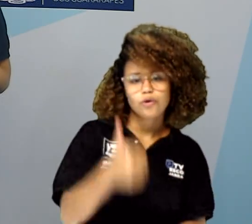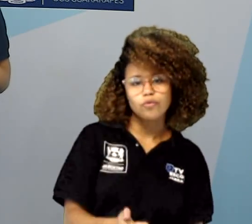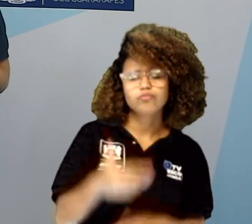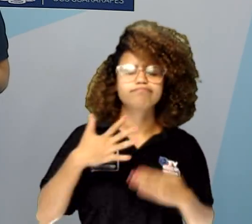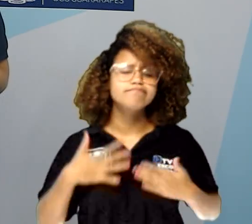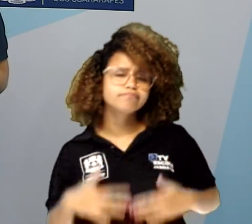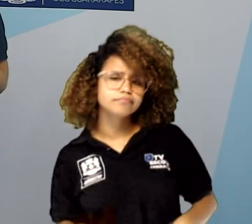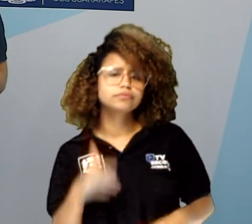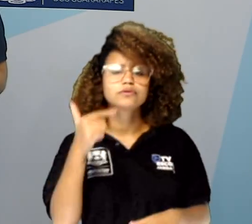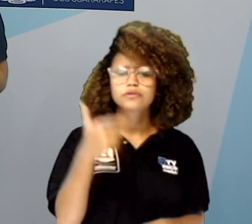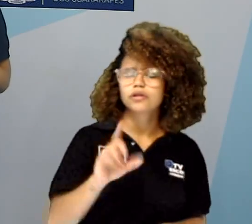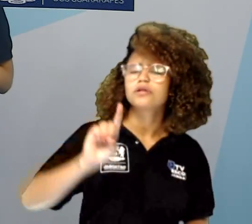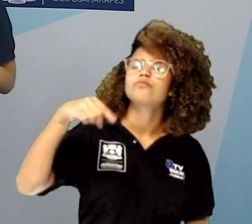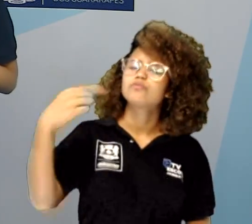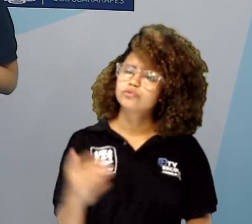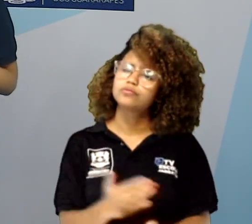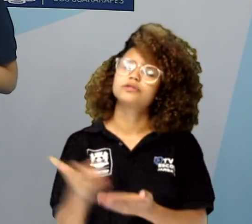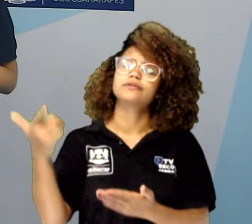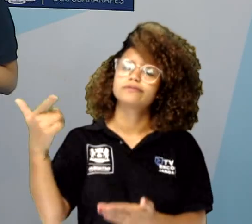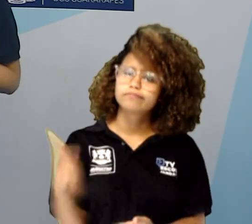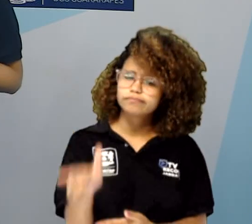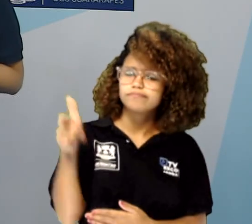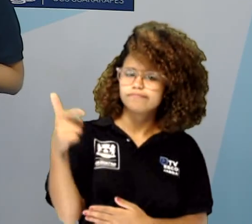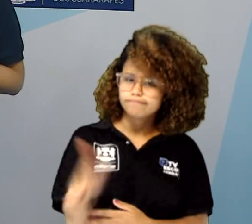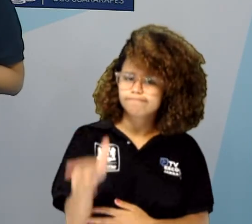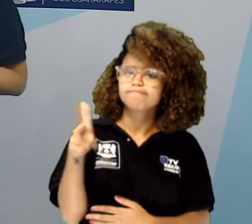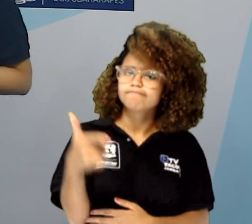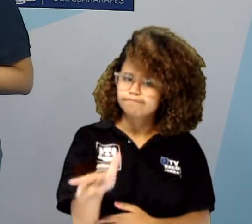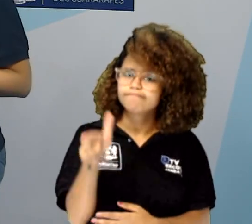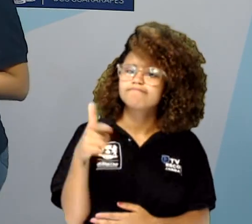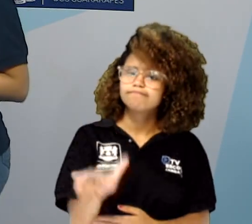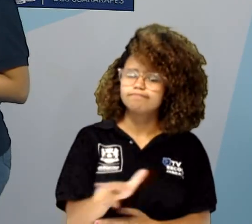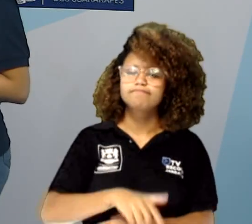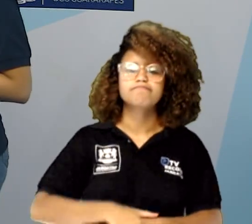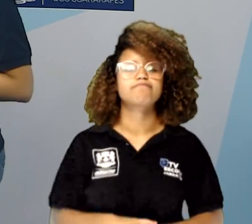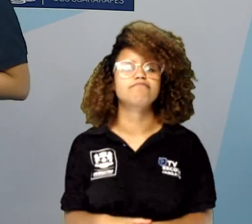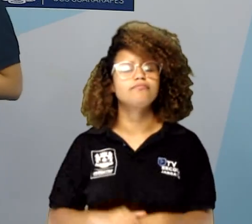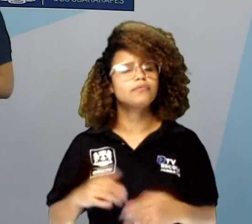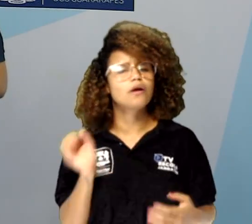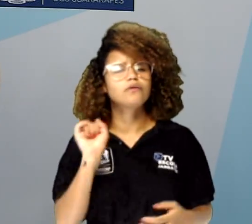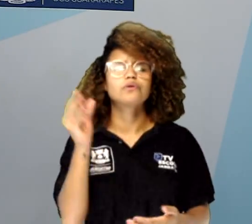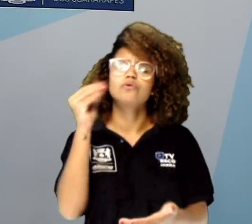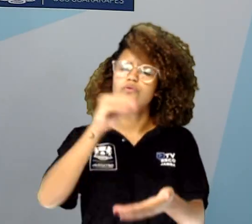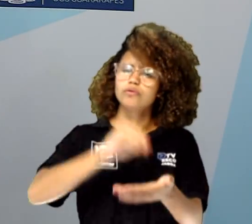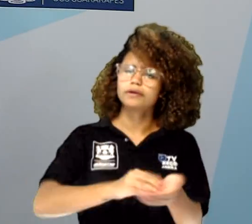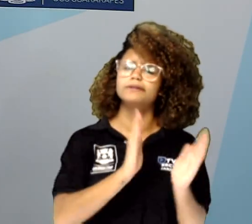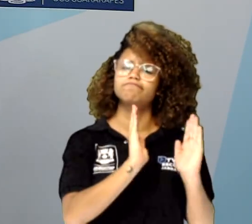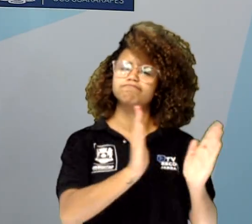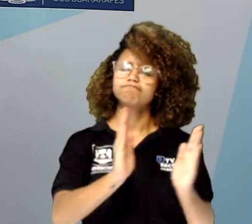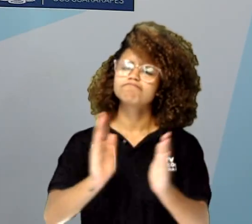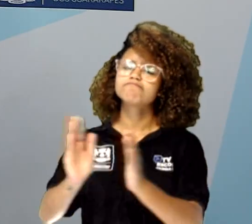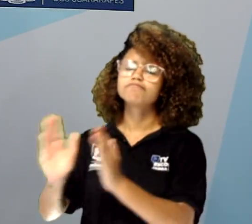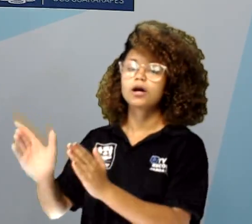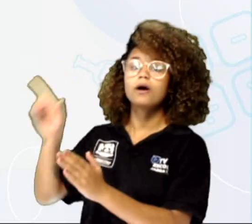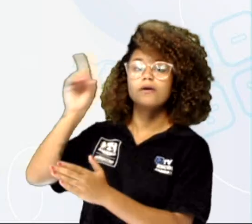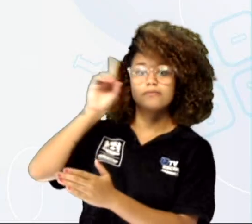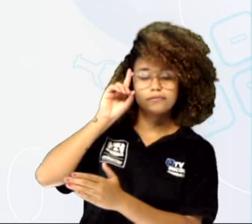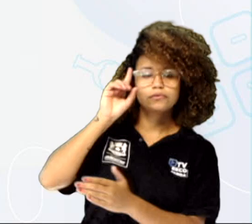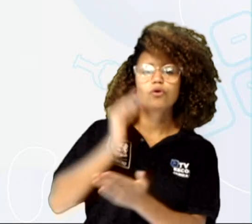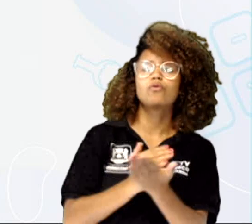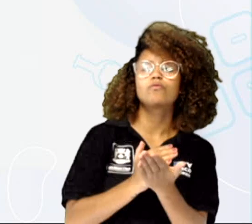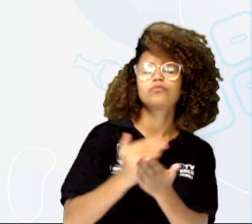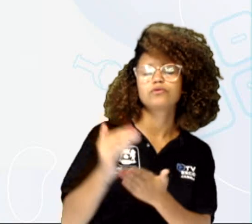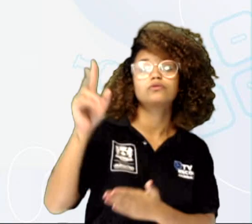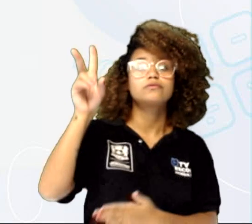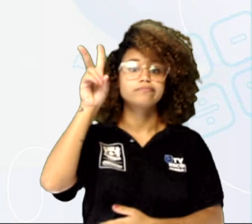e depois começa a repetir. Treina 1, descansa 2. Se a gente fosse colocar isso numa sequência de dias, ela começou